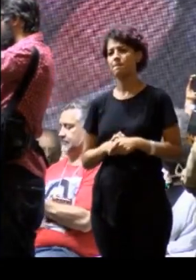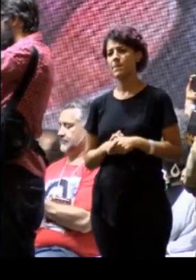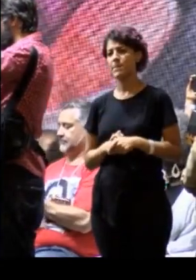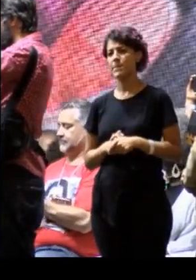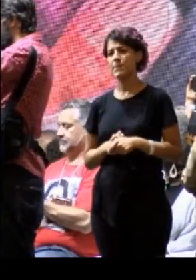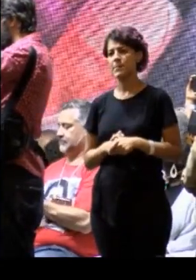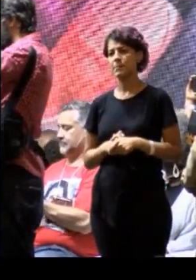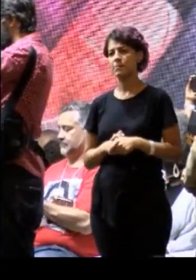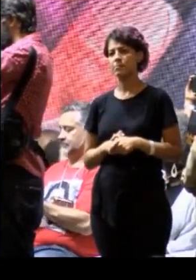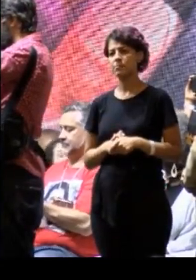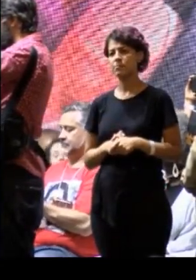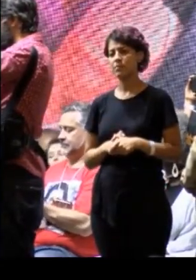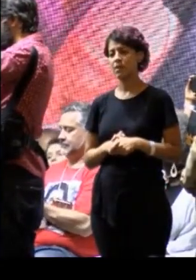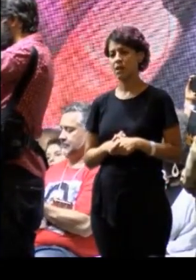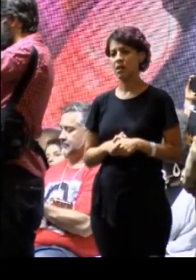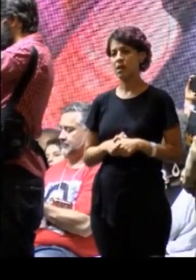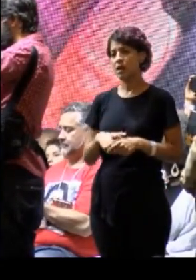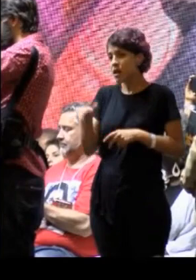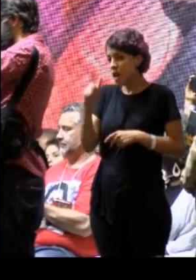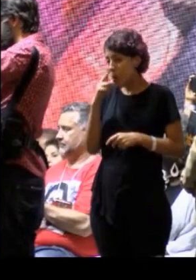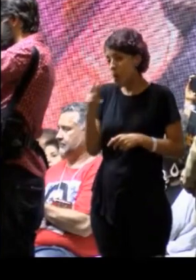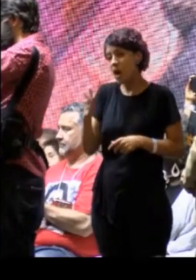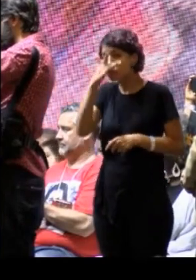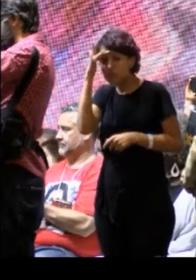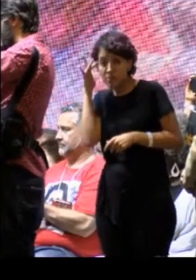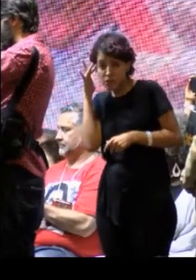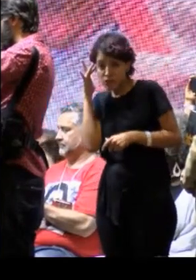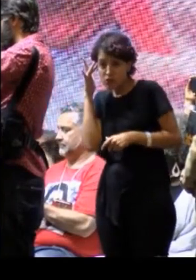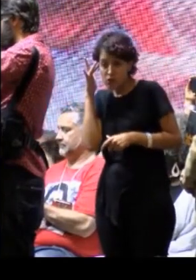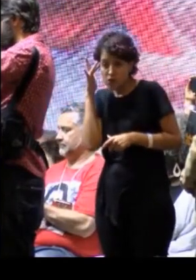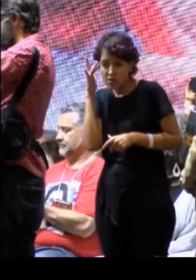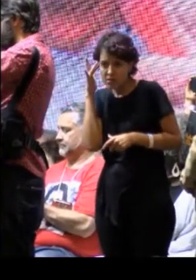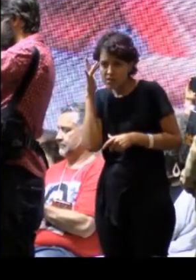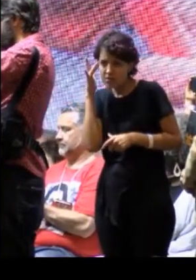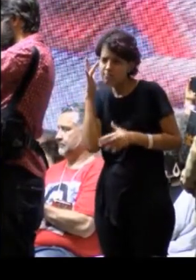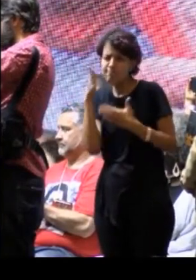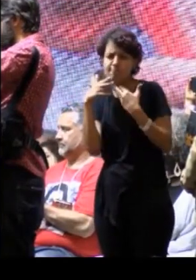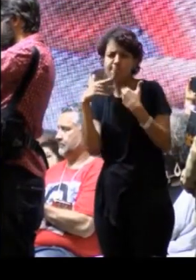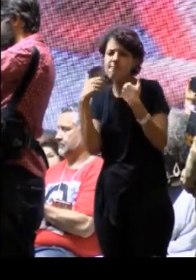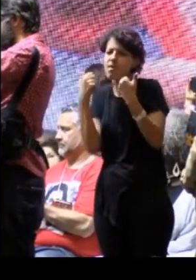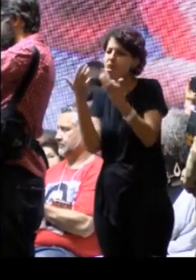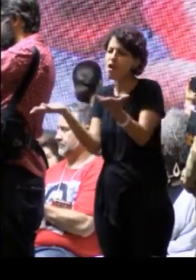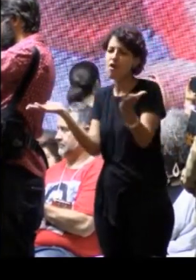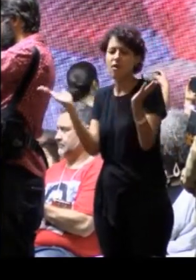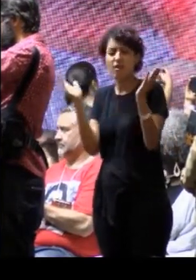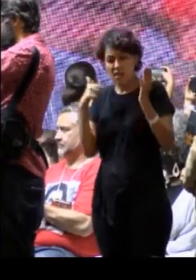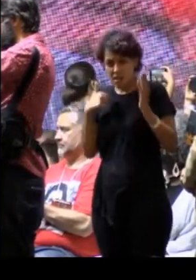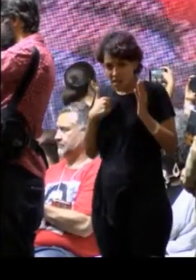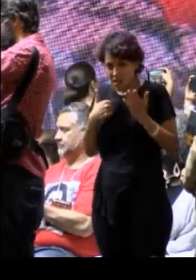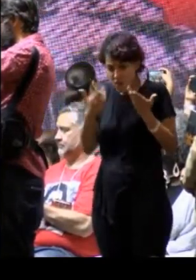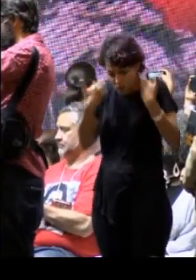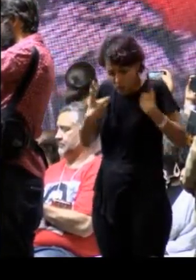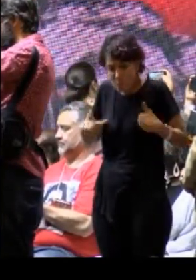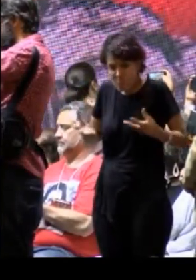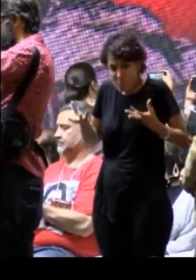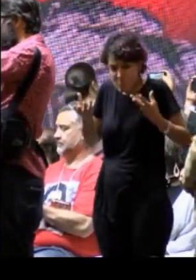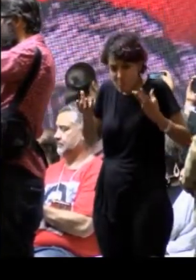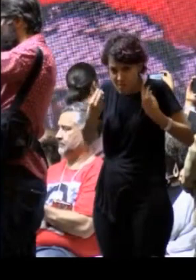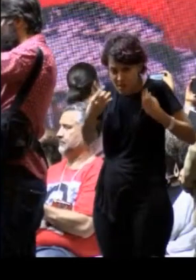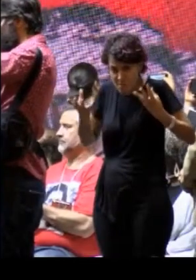melhores porque não acredito que eu merecesse tudo o que foi feito. Eu